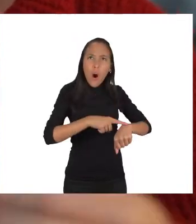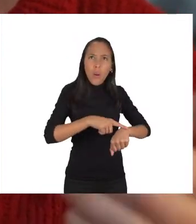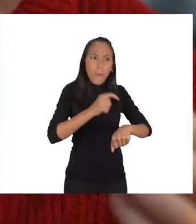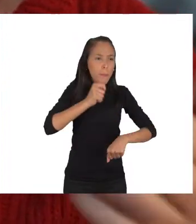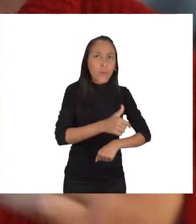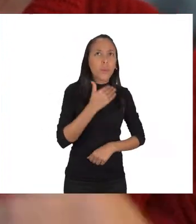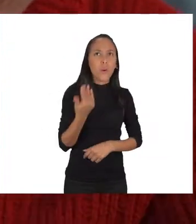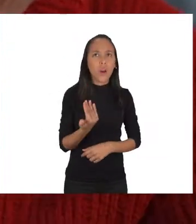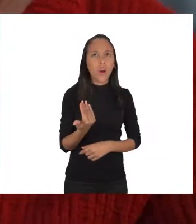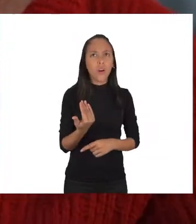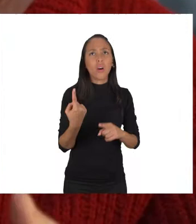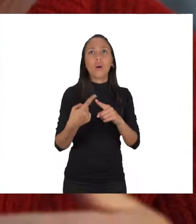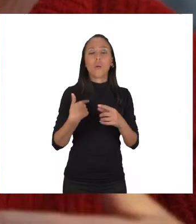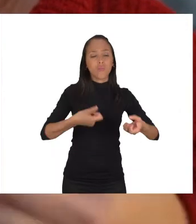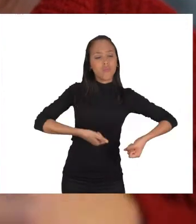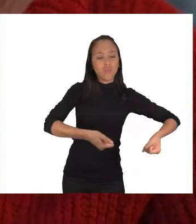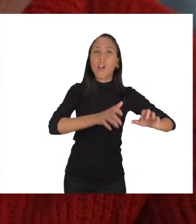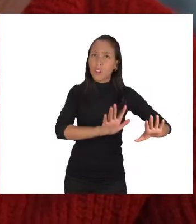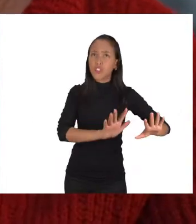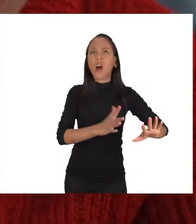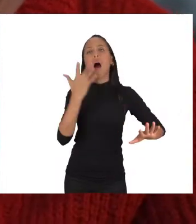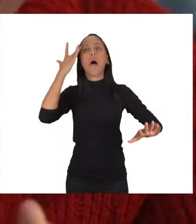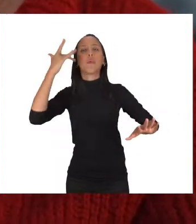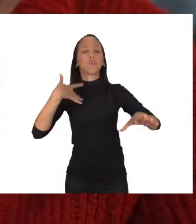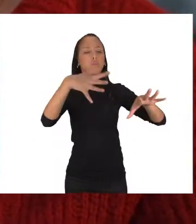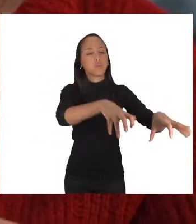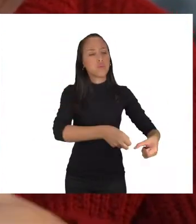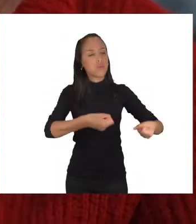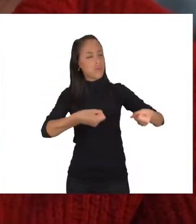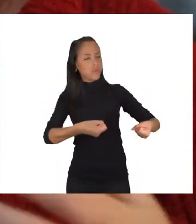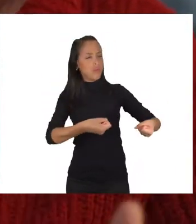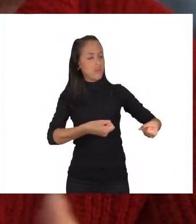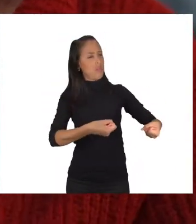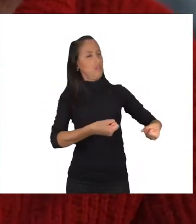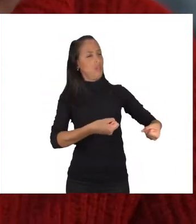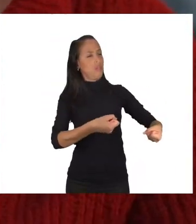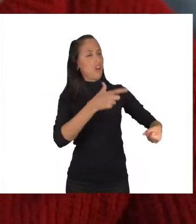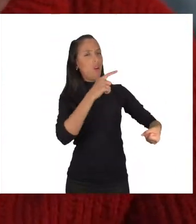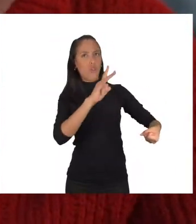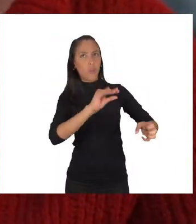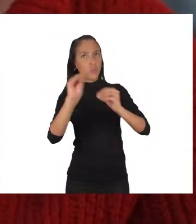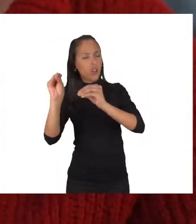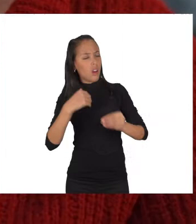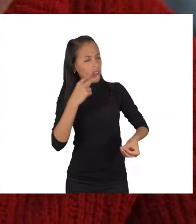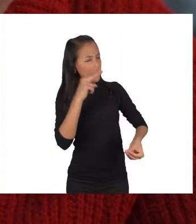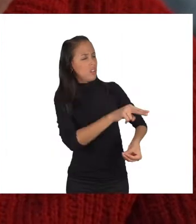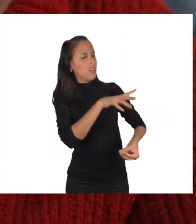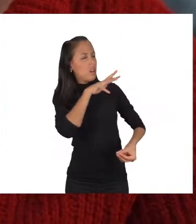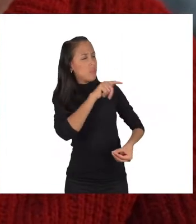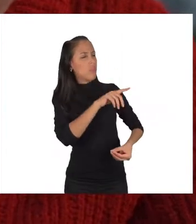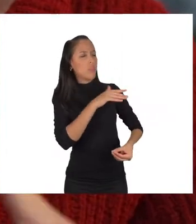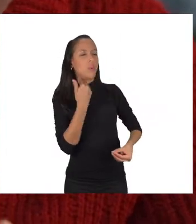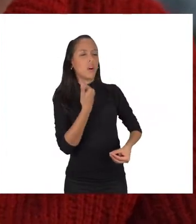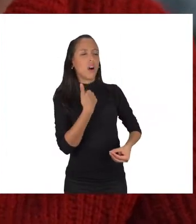Que eu tinha deixado de um dia para outra carroça e no outro dia eu fui buscar. Trazer carroça para levar água para outro lugar. Então eu tinha achado esses bichos mortos.